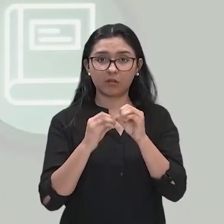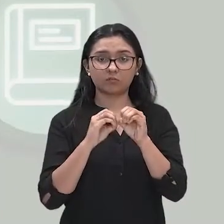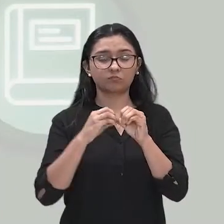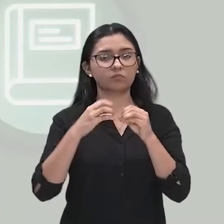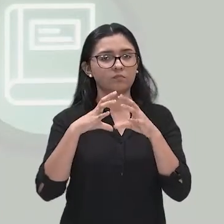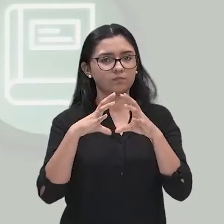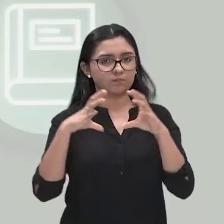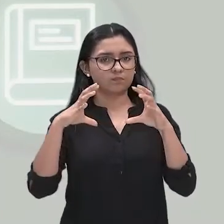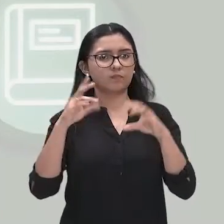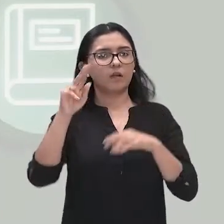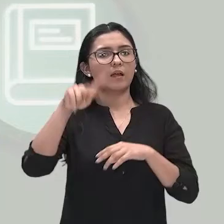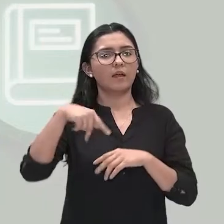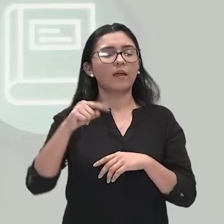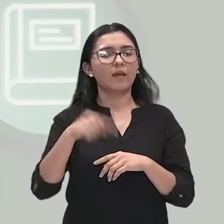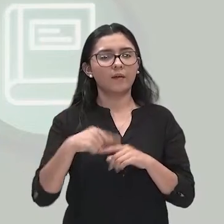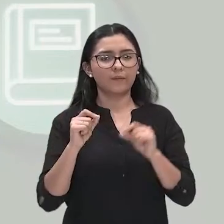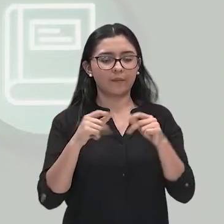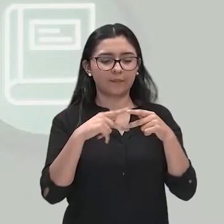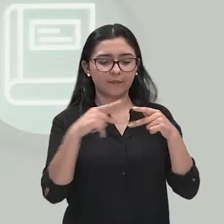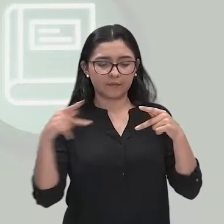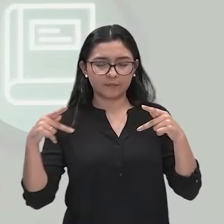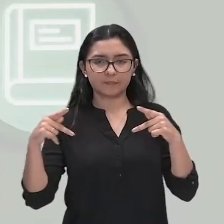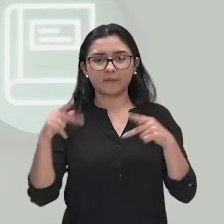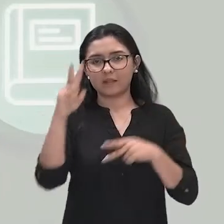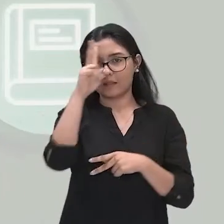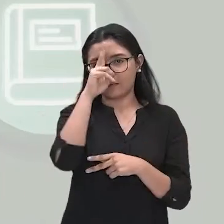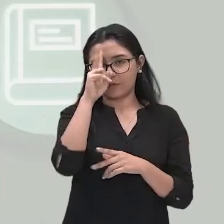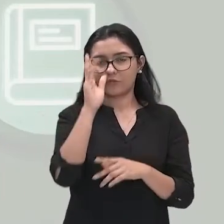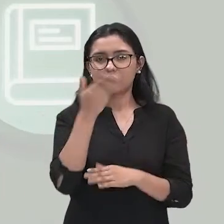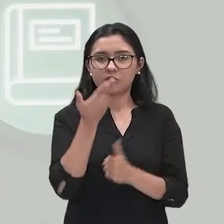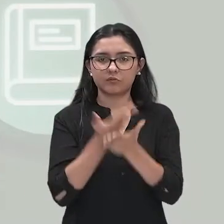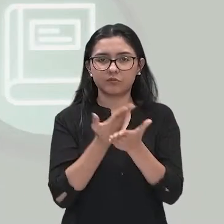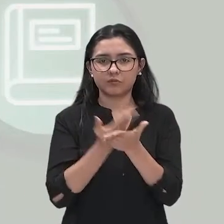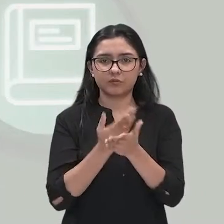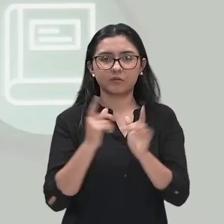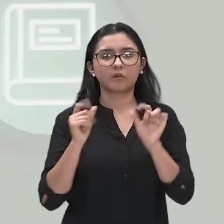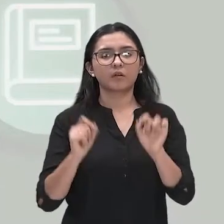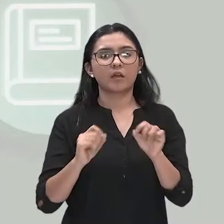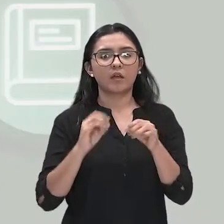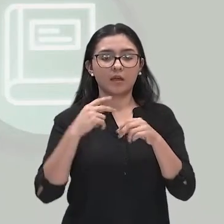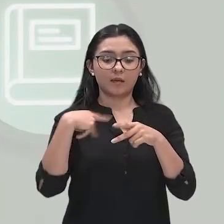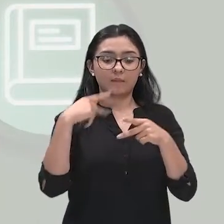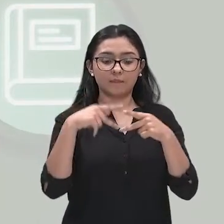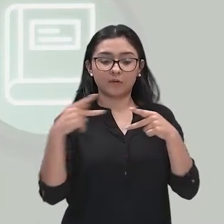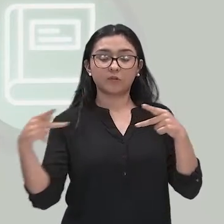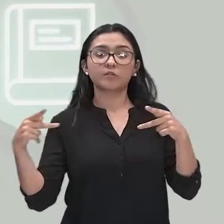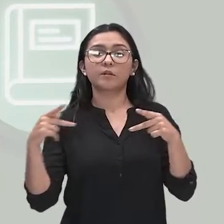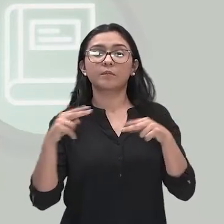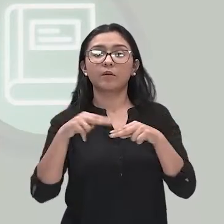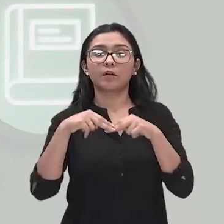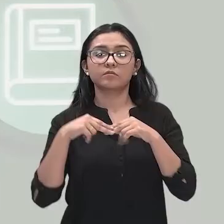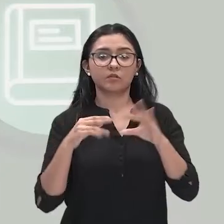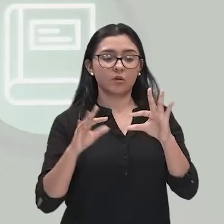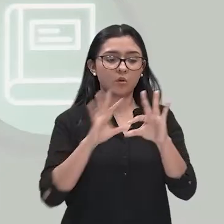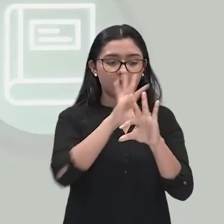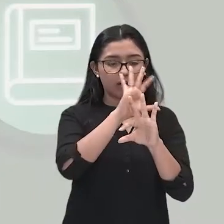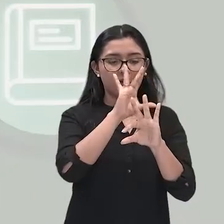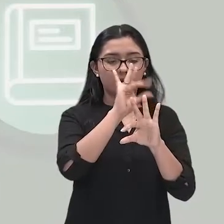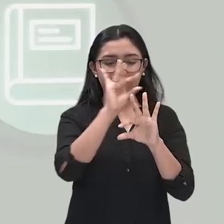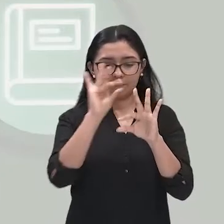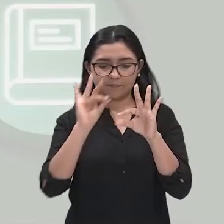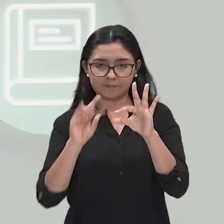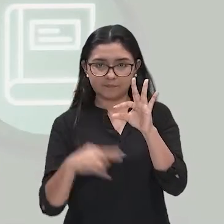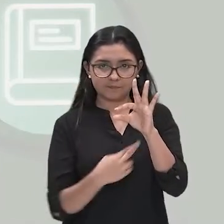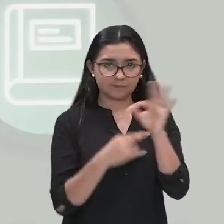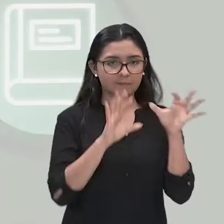são as proteínas. Lembrando que a gente já viu que as proteínas são formadas a partir da união de aminoácidos, né? Então a gente